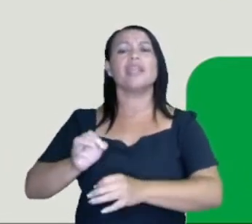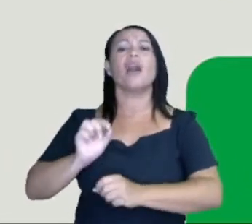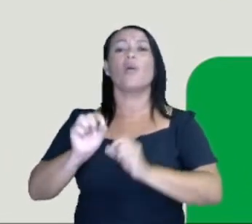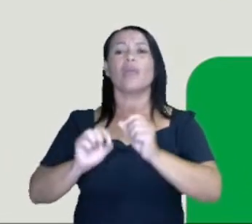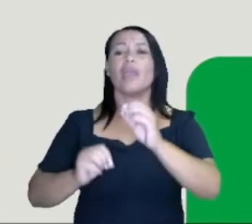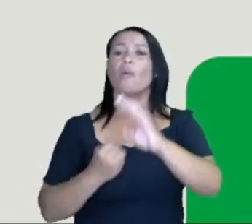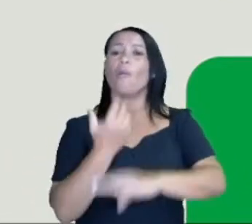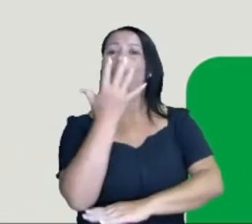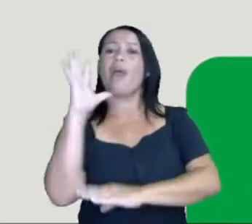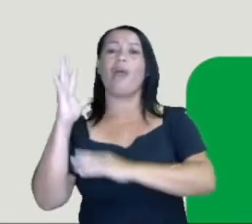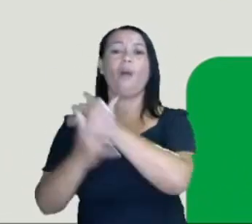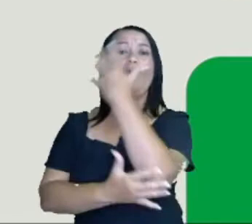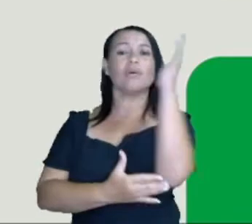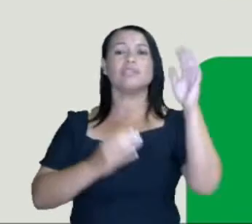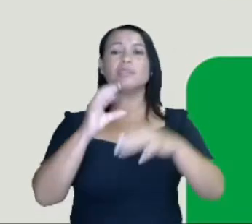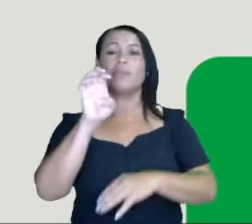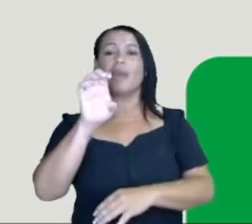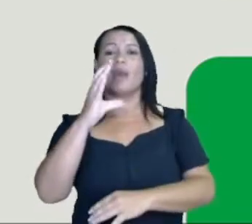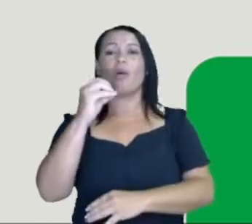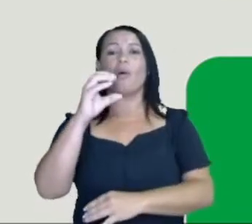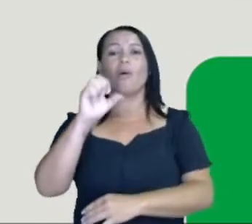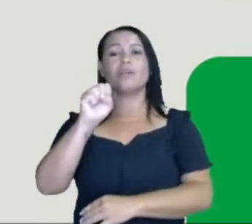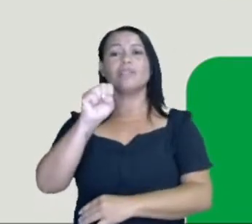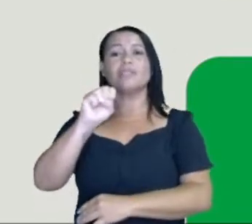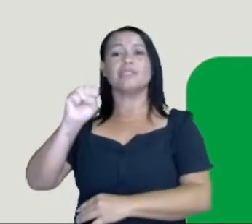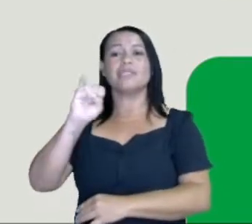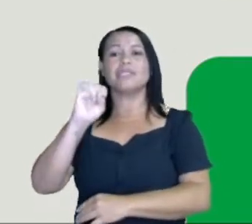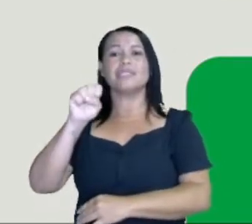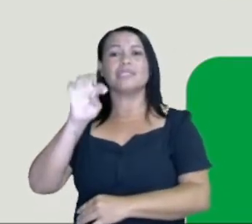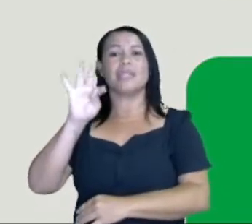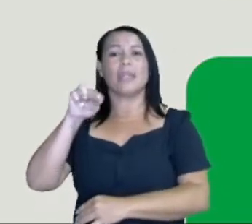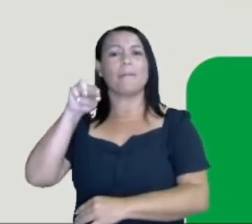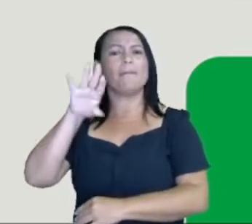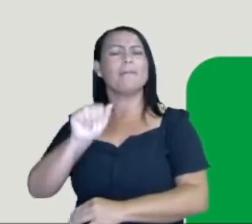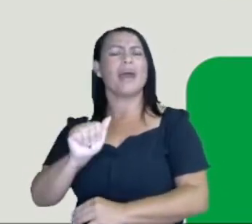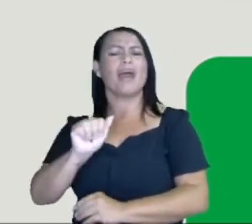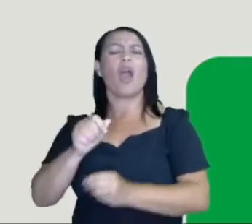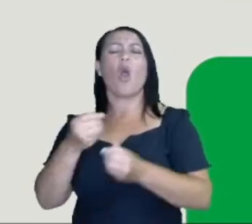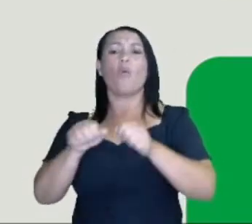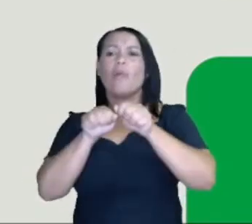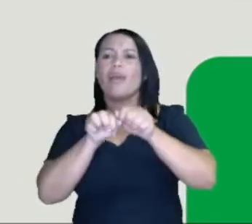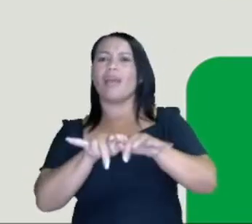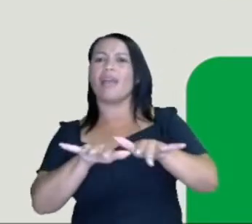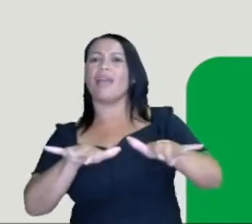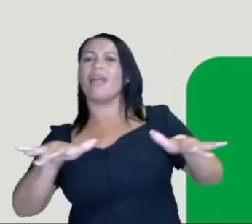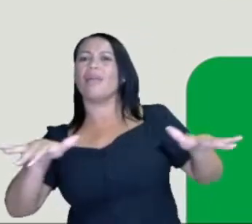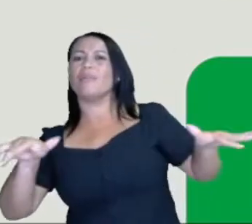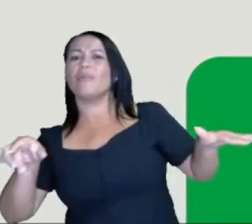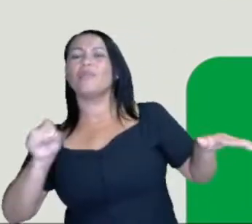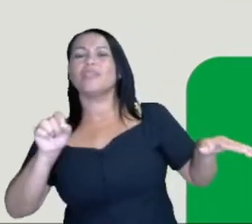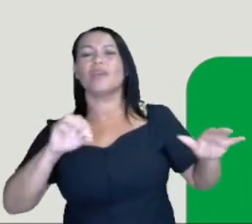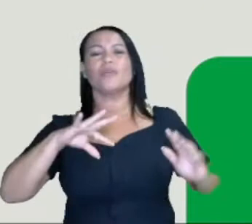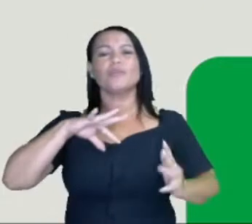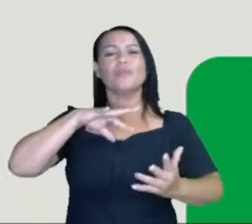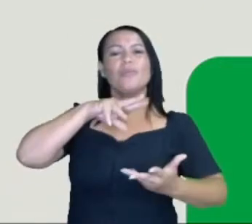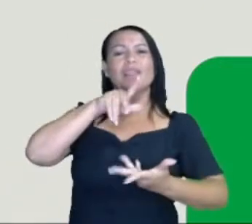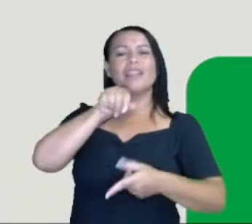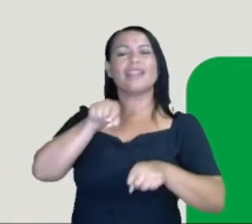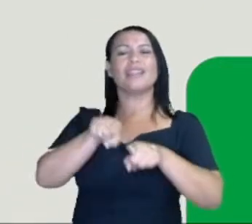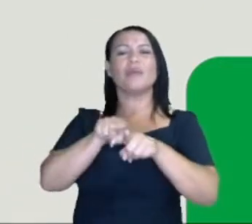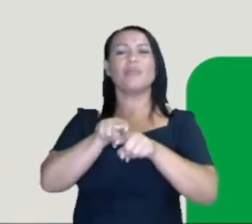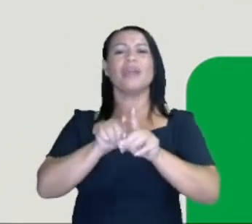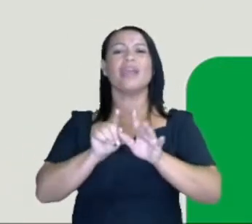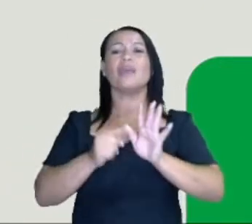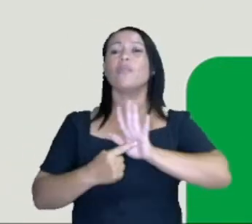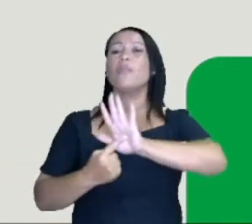ecossistema. Esse ecossistema, de forma abrangente, formará biomas no nosso planeta, que representarão, por